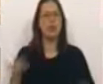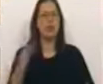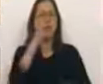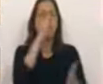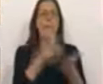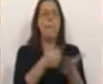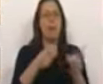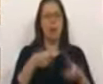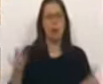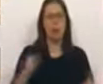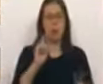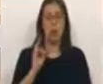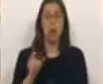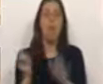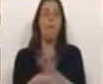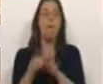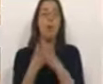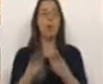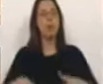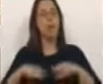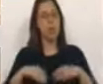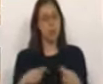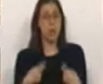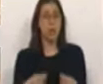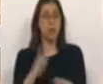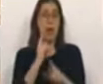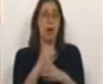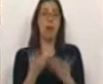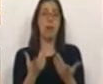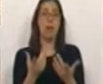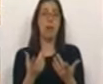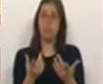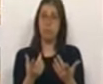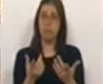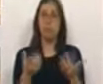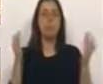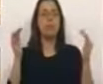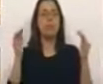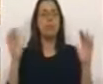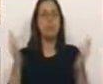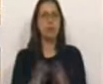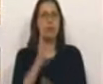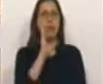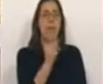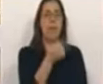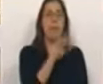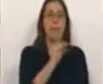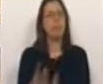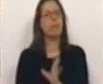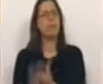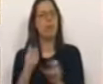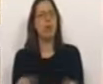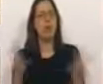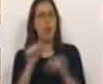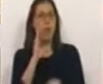Estado a pagar, através do Fundo de Resolução assumir os custos da resolução do Banco Espírito Santo e da criação do